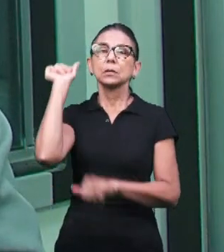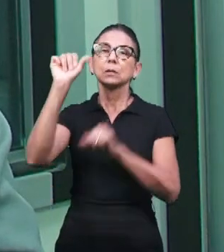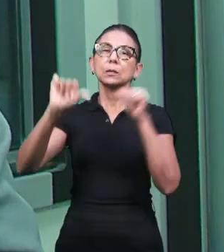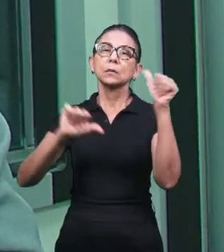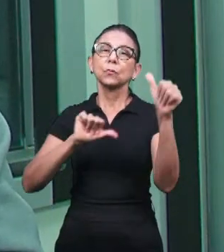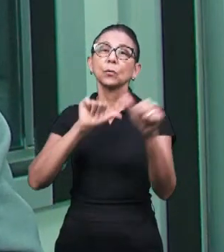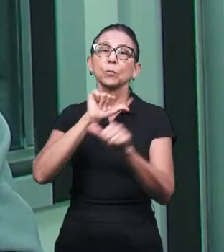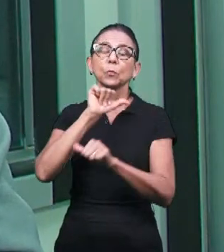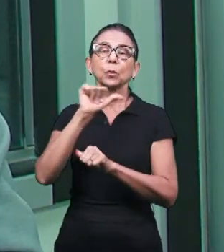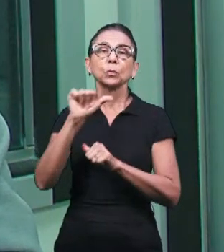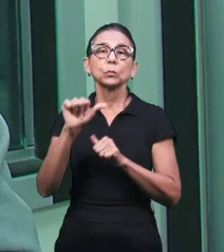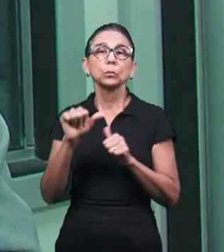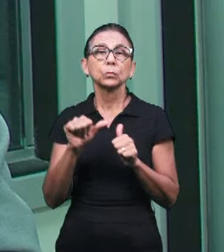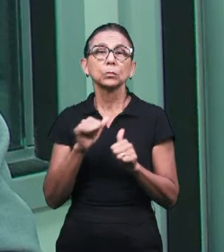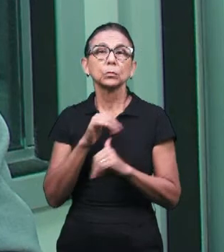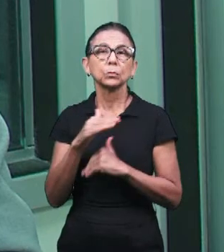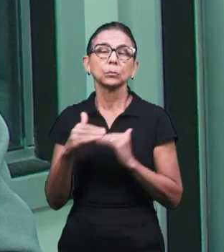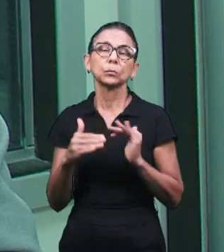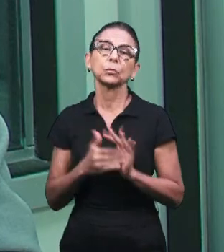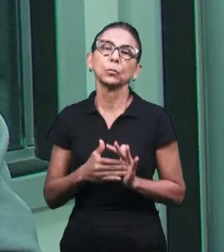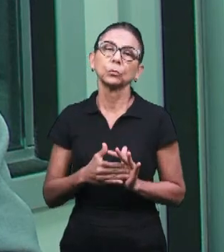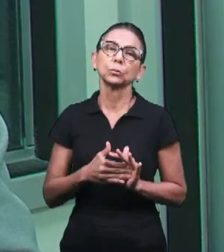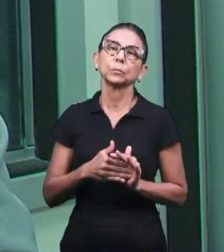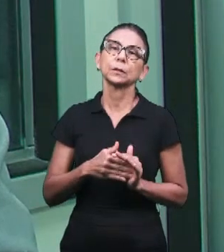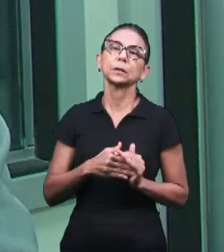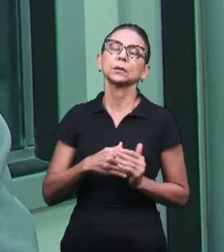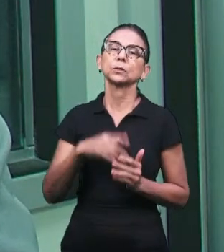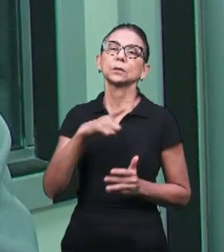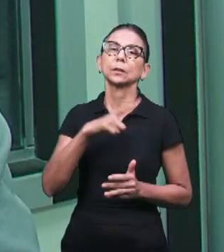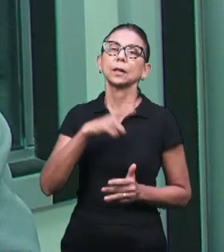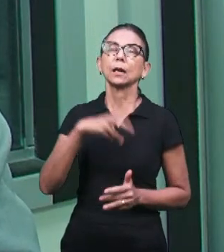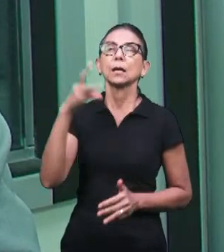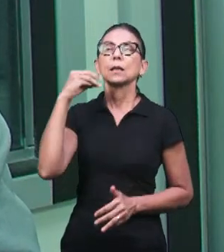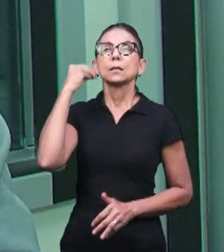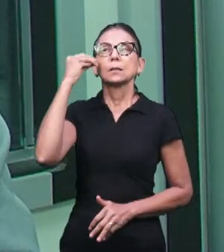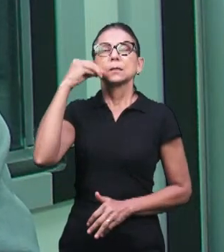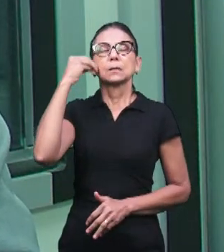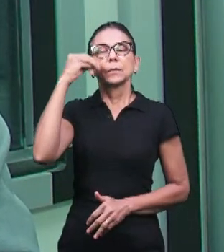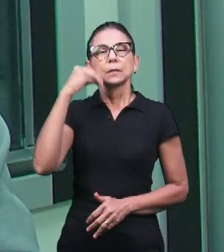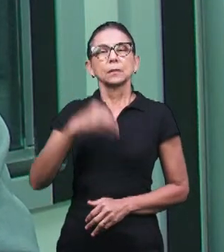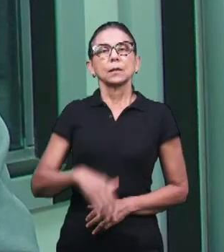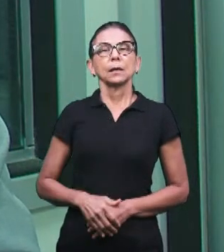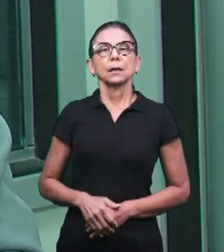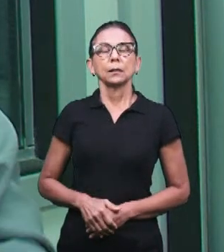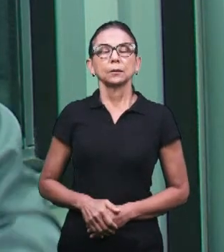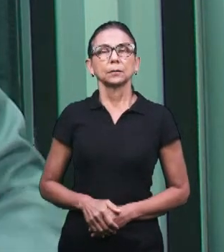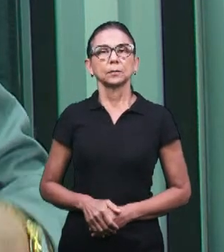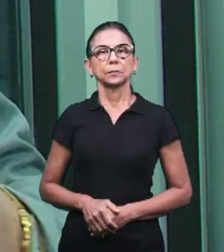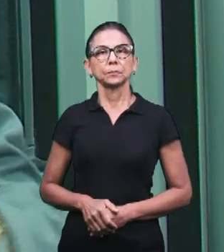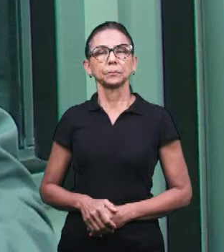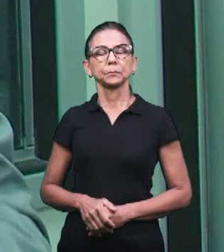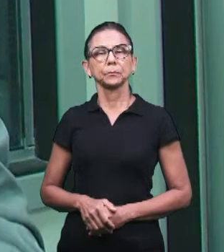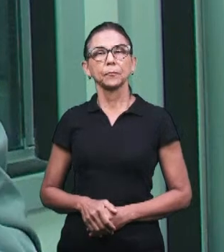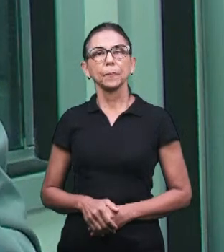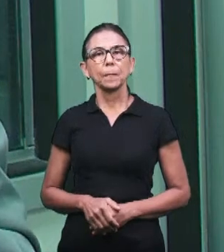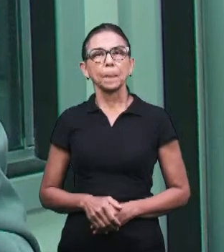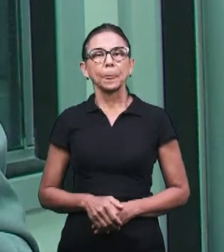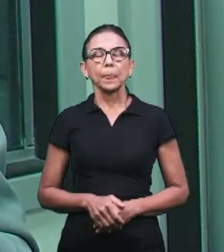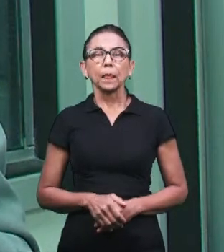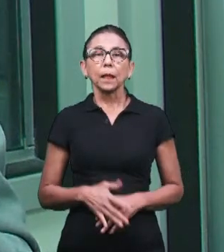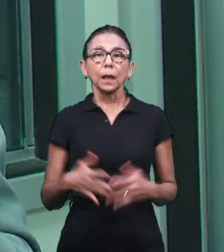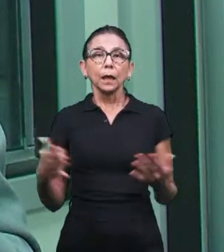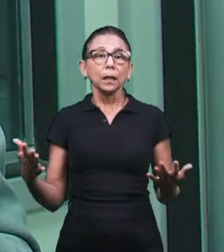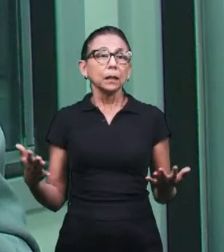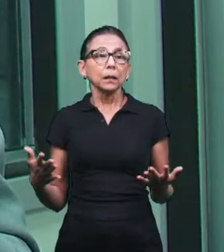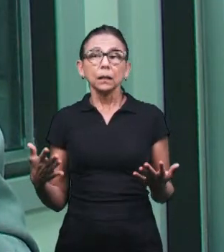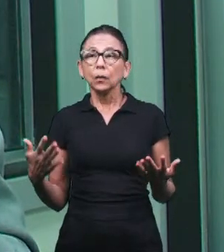pudéssemos nos firmar ainda mais na capacidade de continuarmos anunciando o nome de Jesus. E tinha a dispersão. Como é que